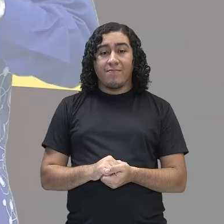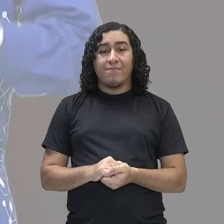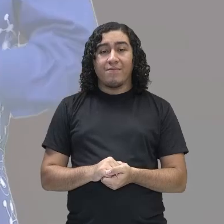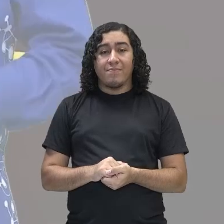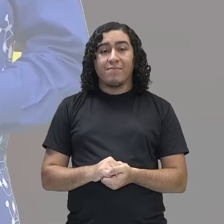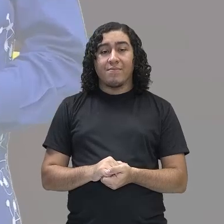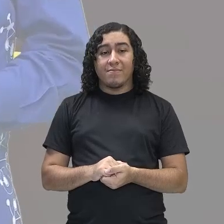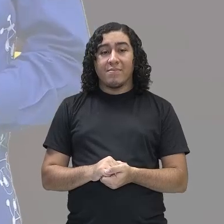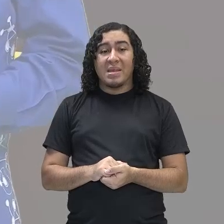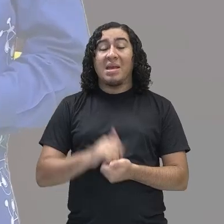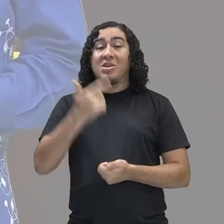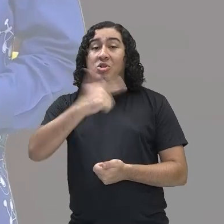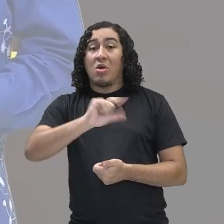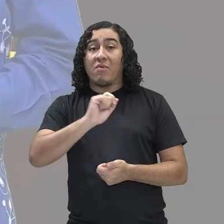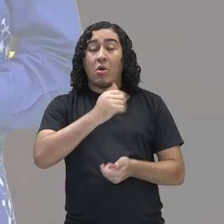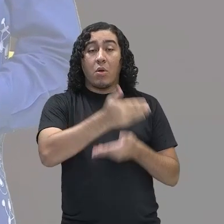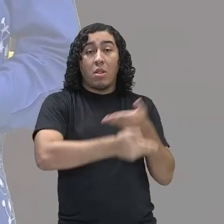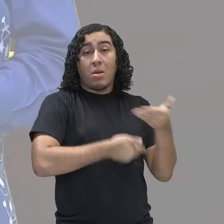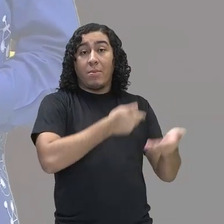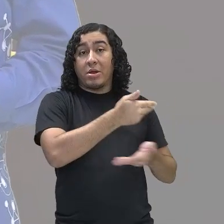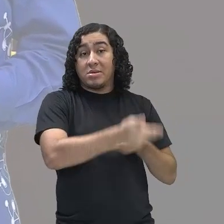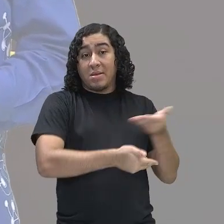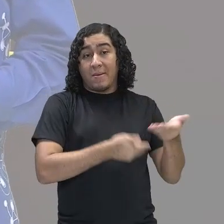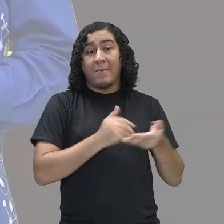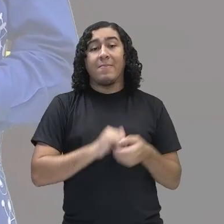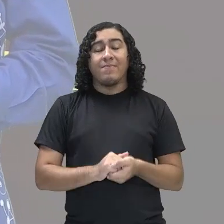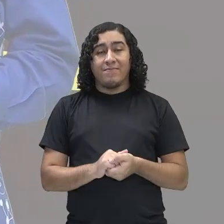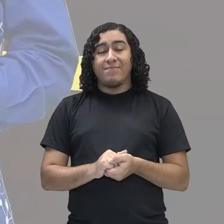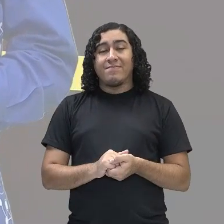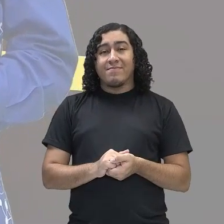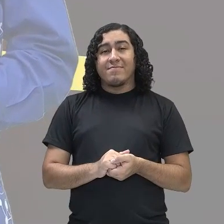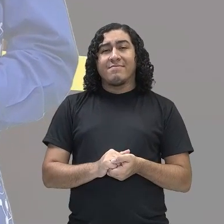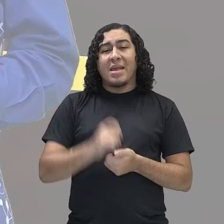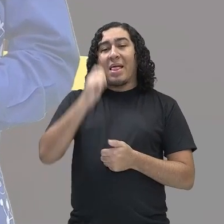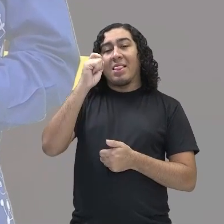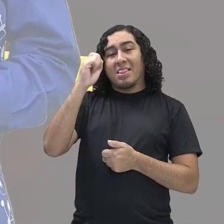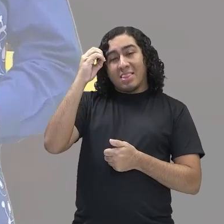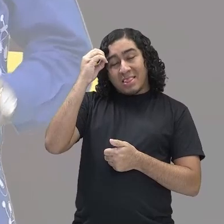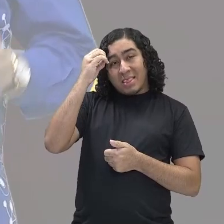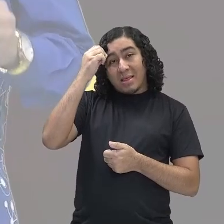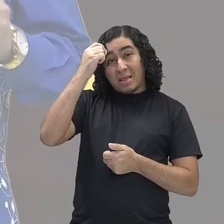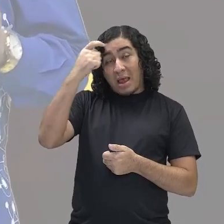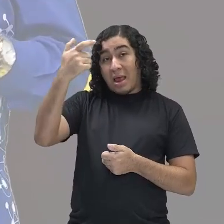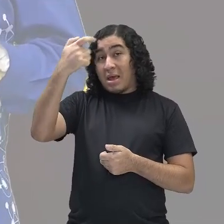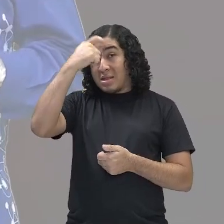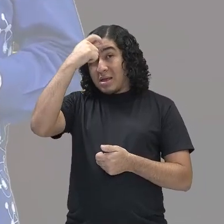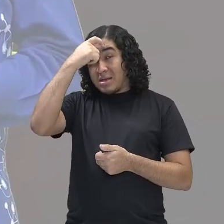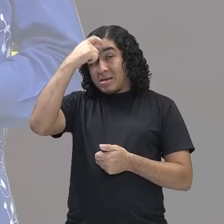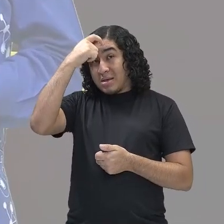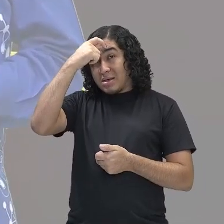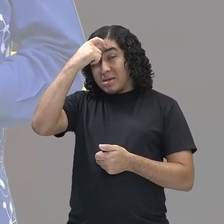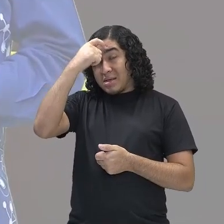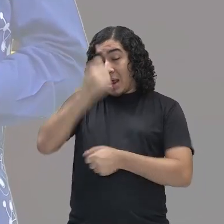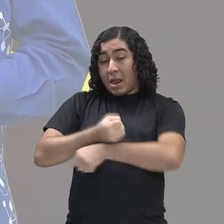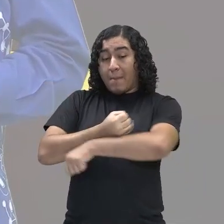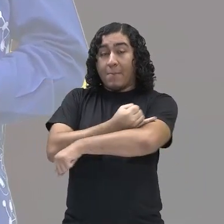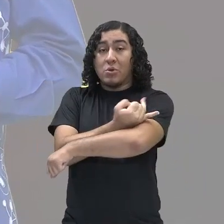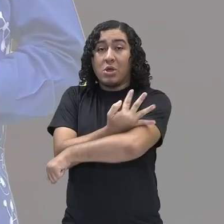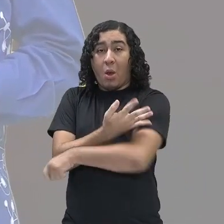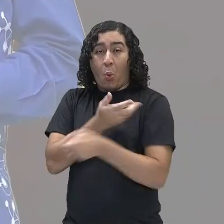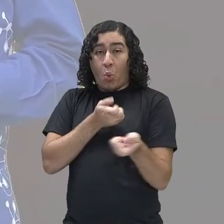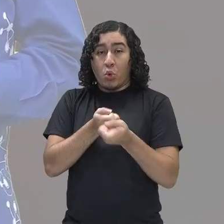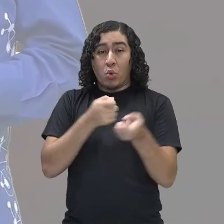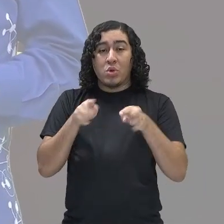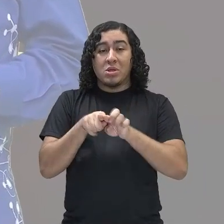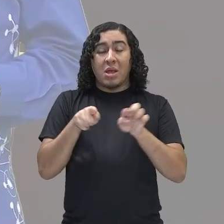aí de novo a palavrinha, colaboração, inteligência emocional e tolerância.